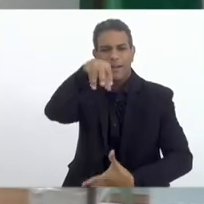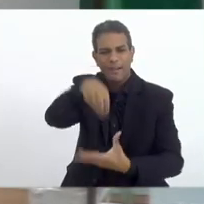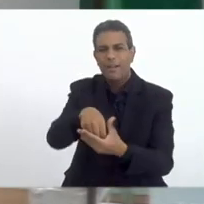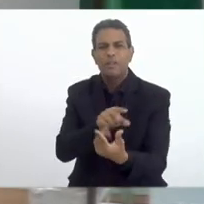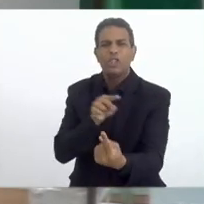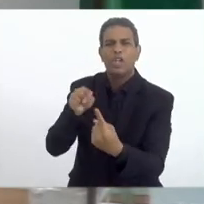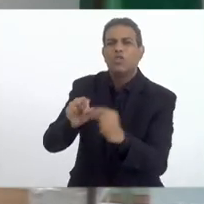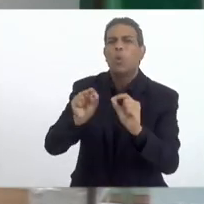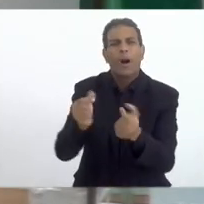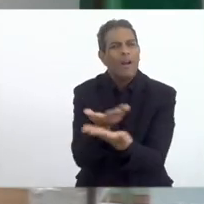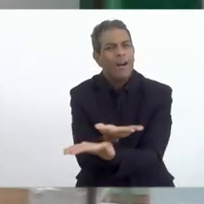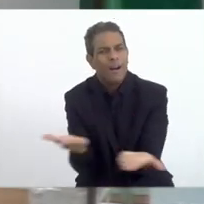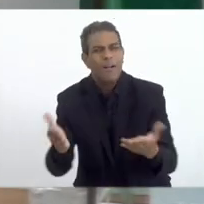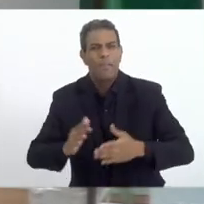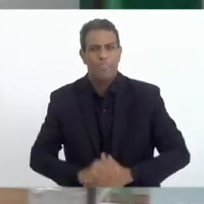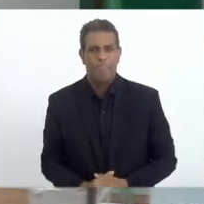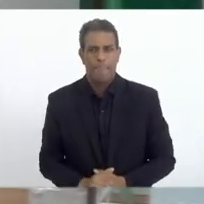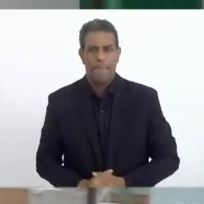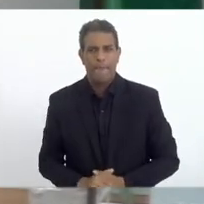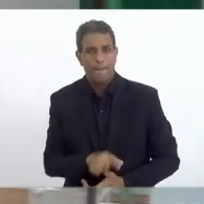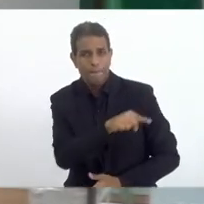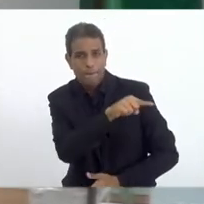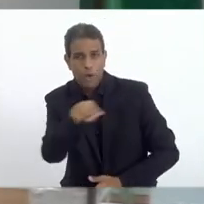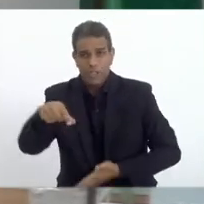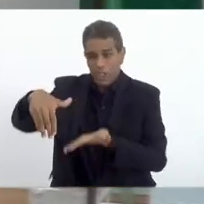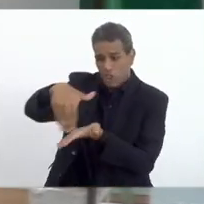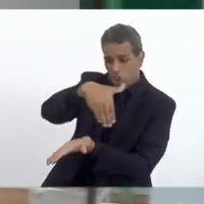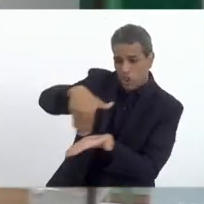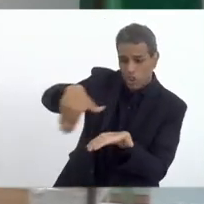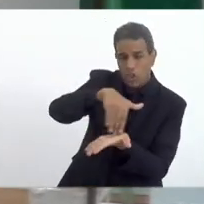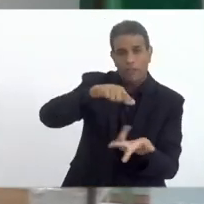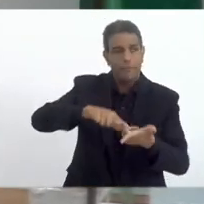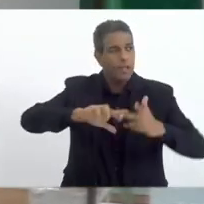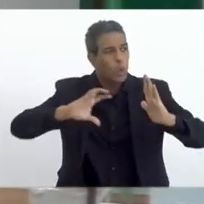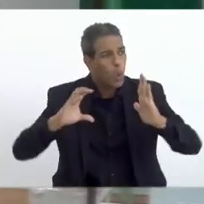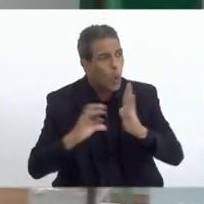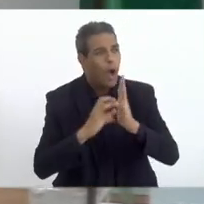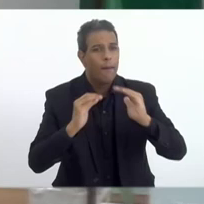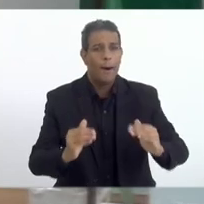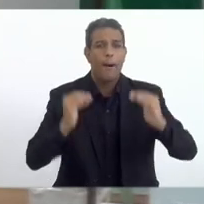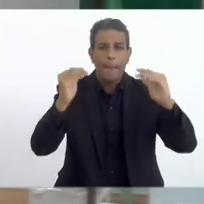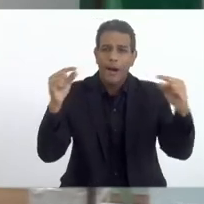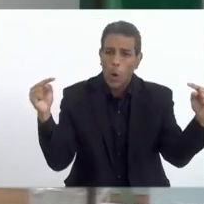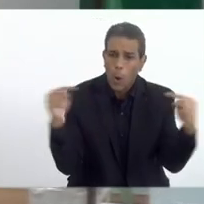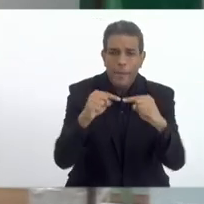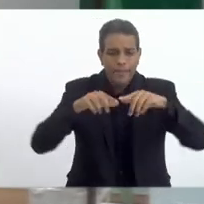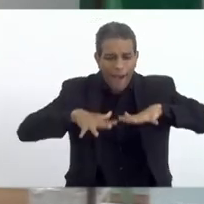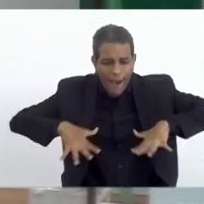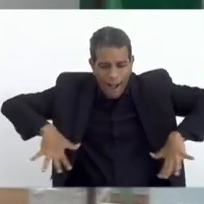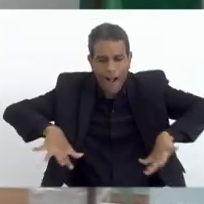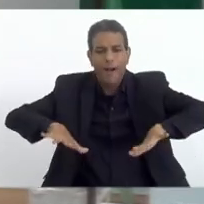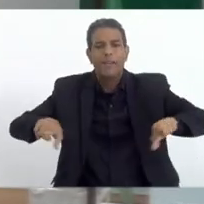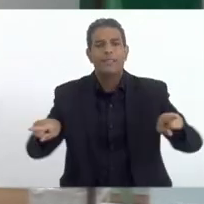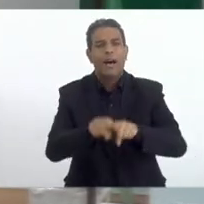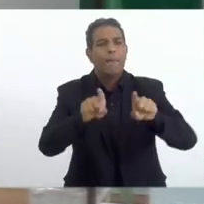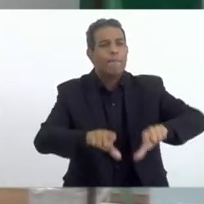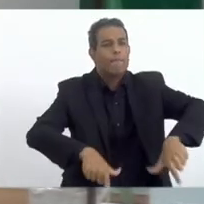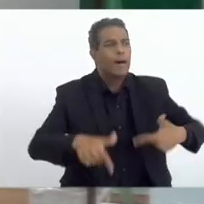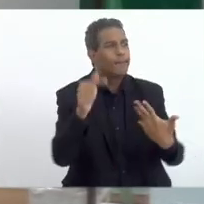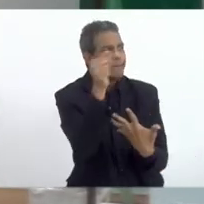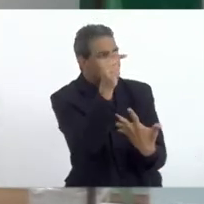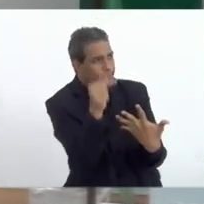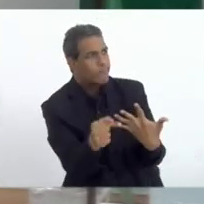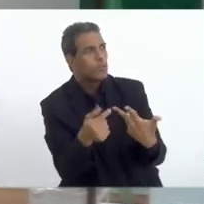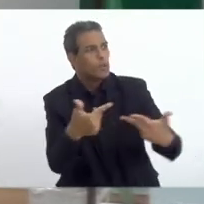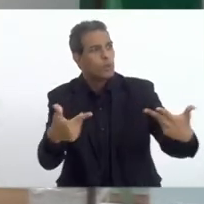quê? Os secretários, os cargos de alto escalão passam, e os gestores ficam.